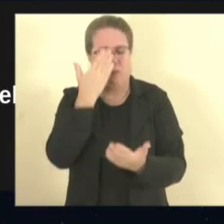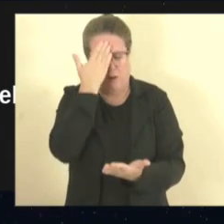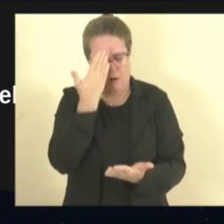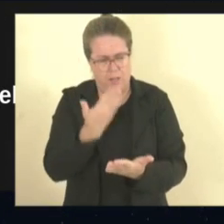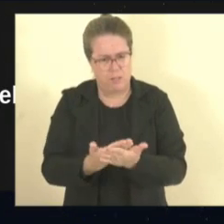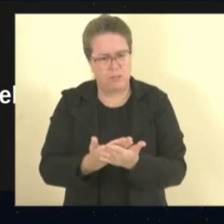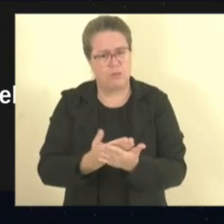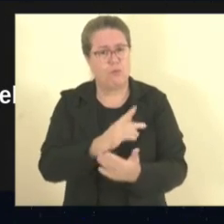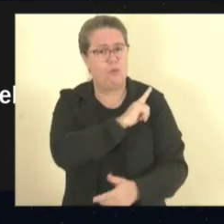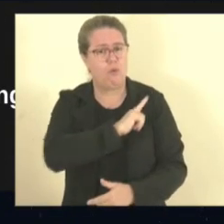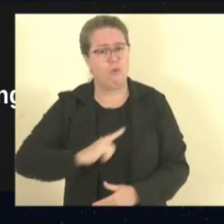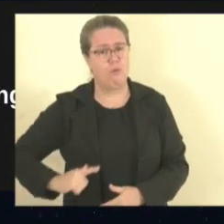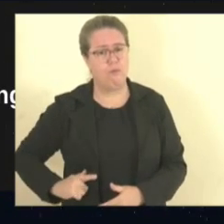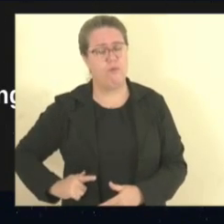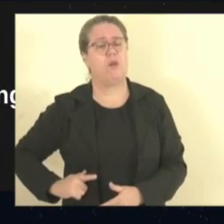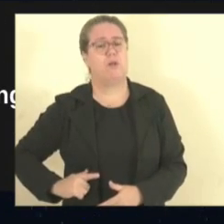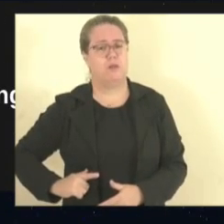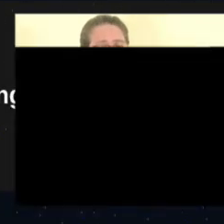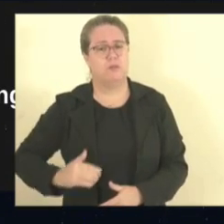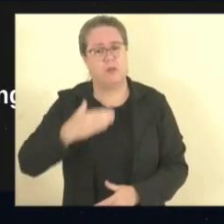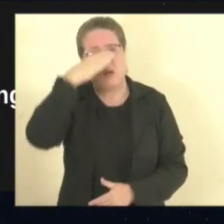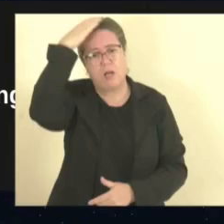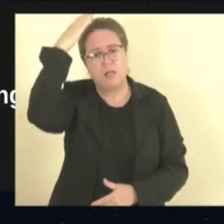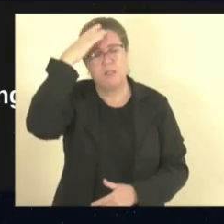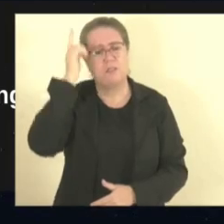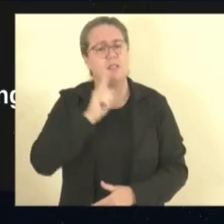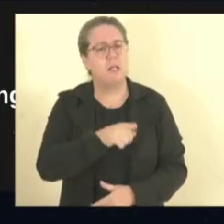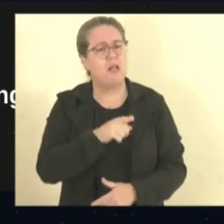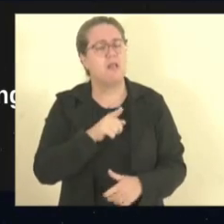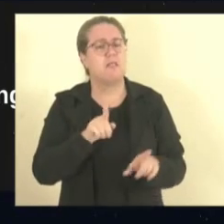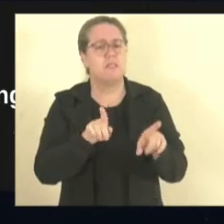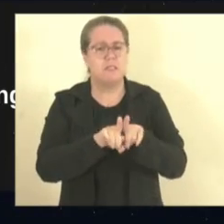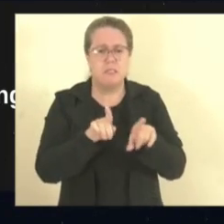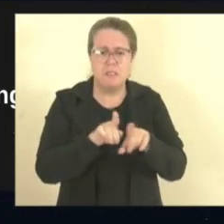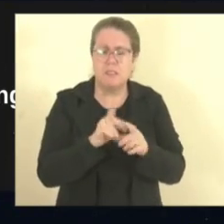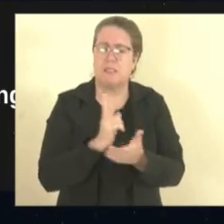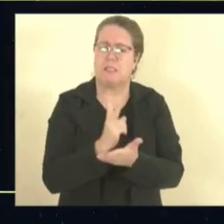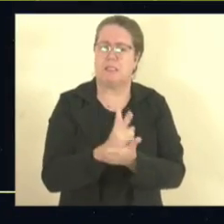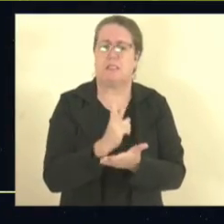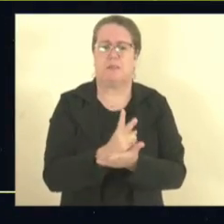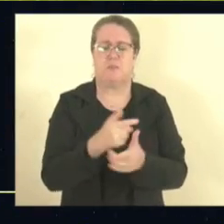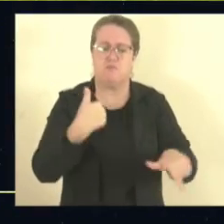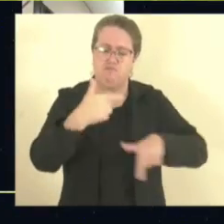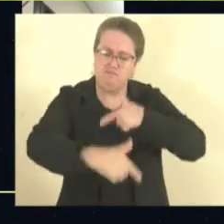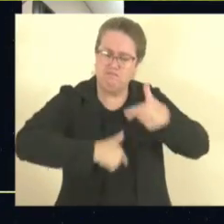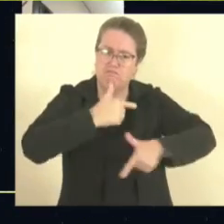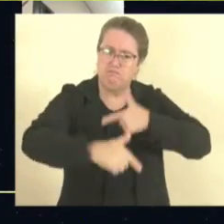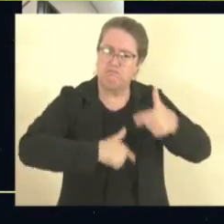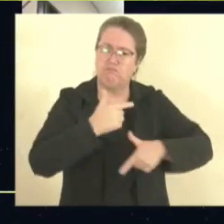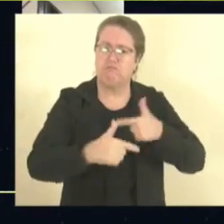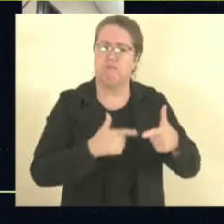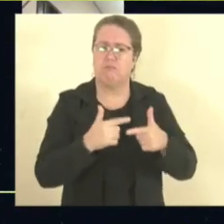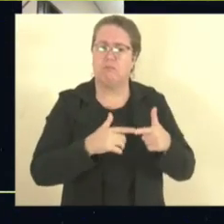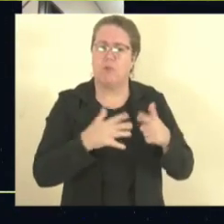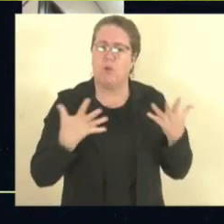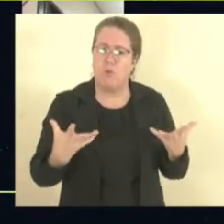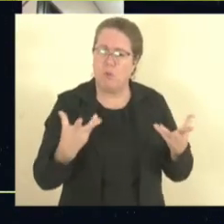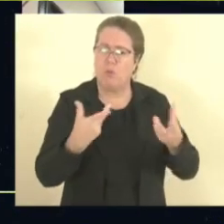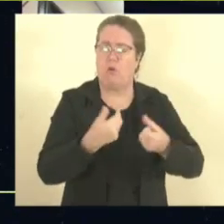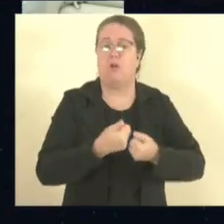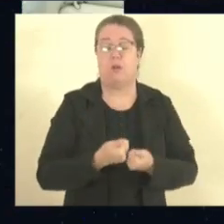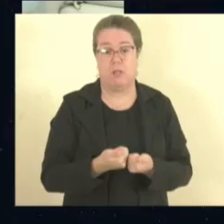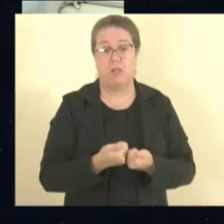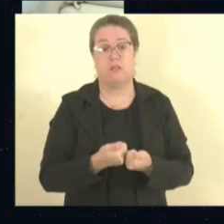sério, um governador que trabalha diuturnamente. E tanto isso é que a população aprova, basta ver as pesquisas,